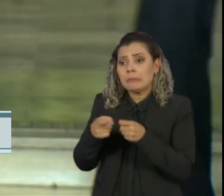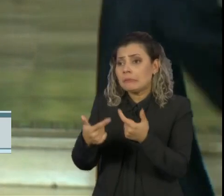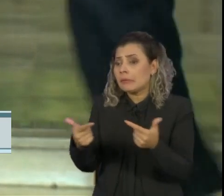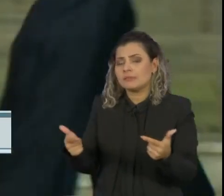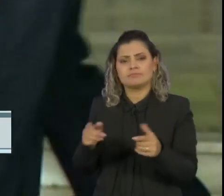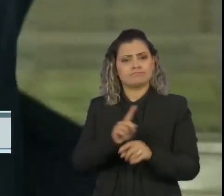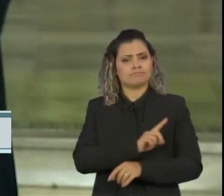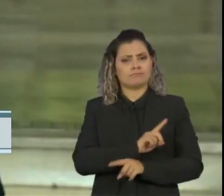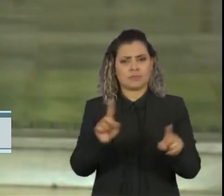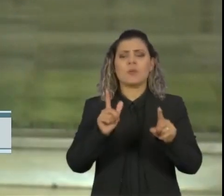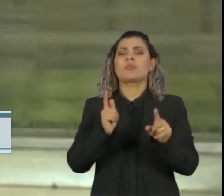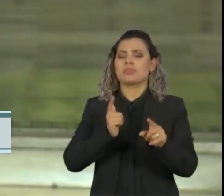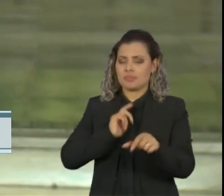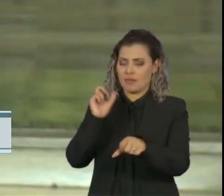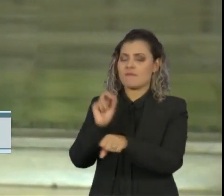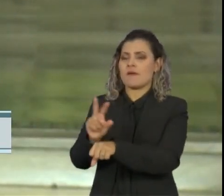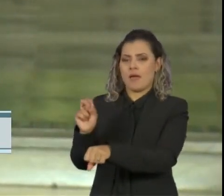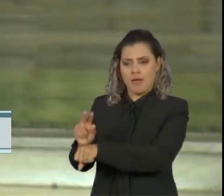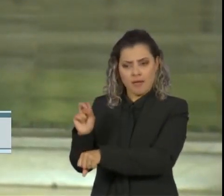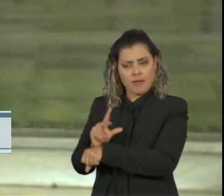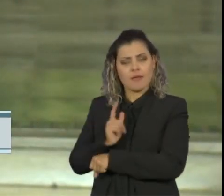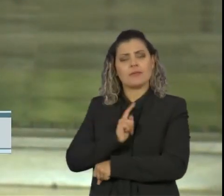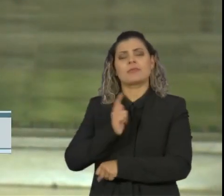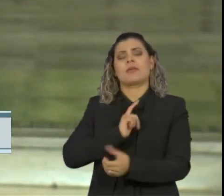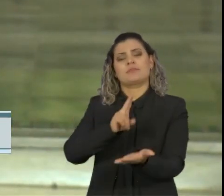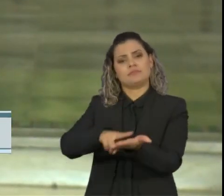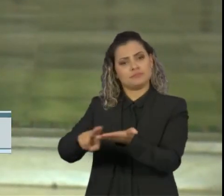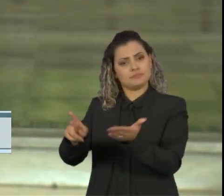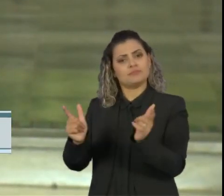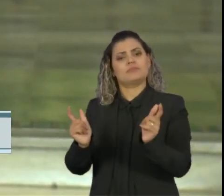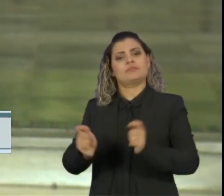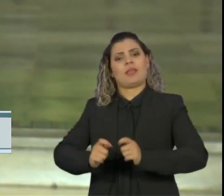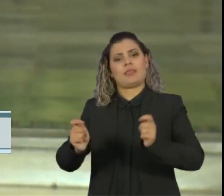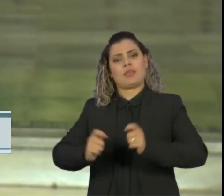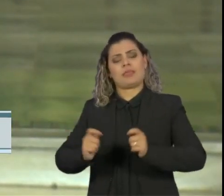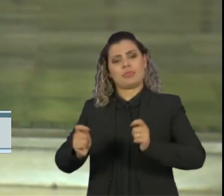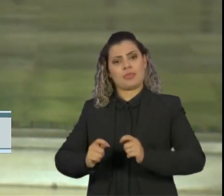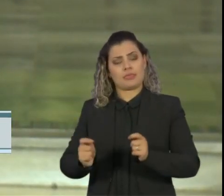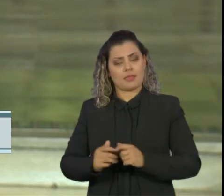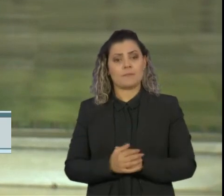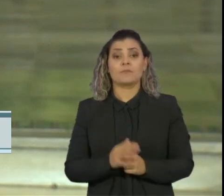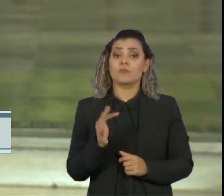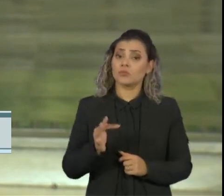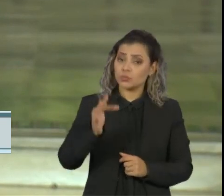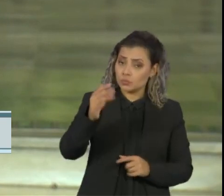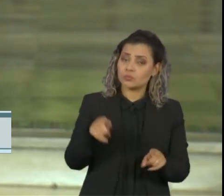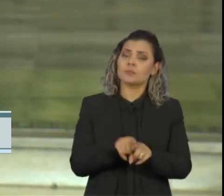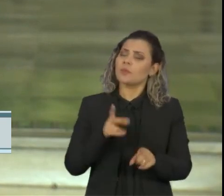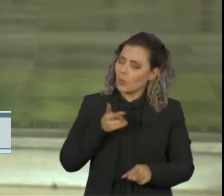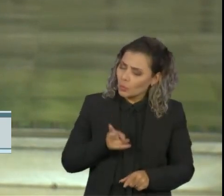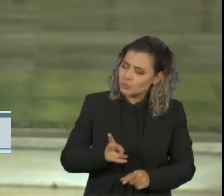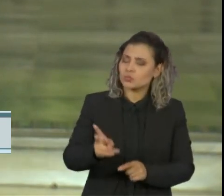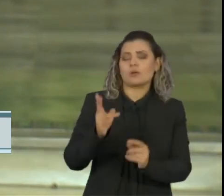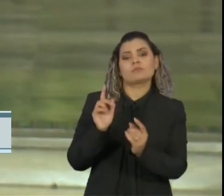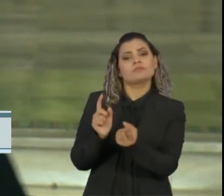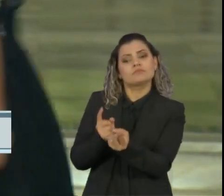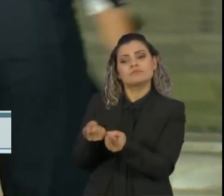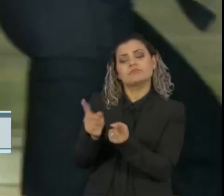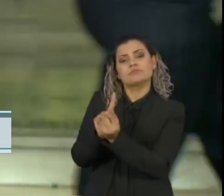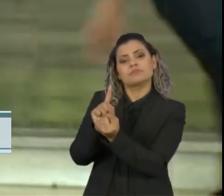sem atendimento médico e ninguém ficará sem atendimento médico em São Paulo.